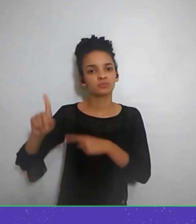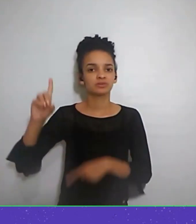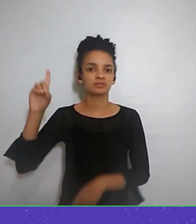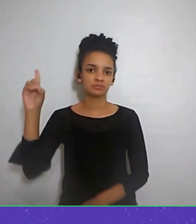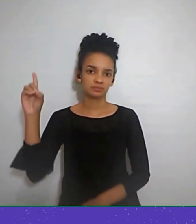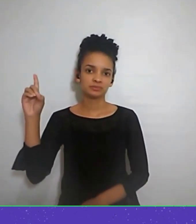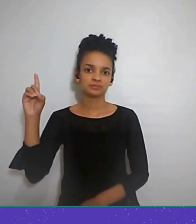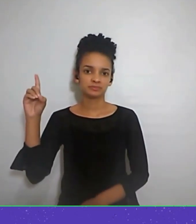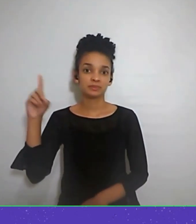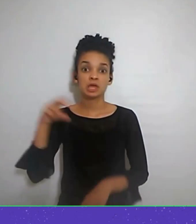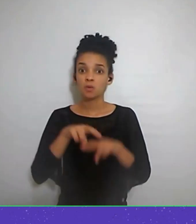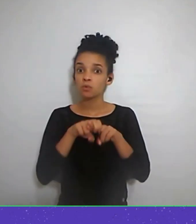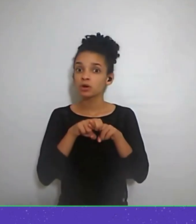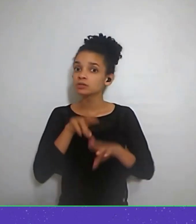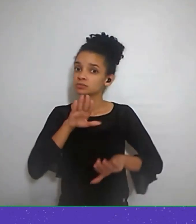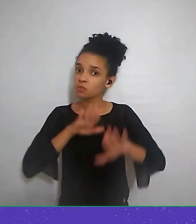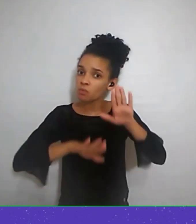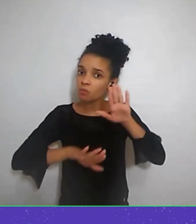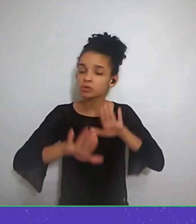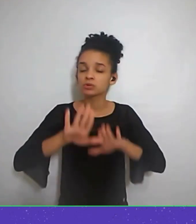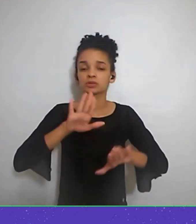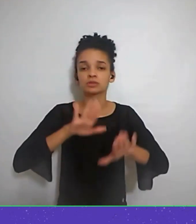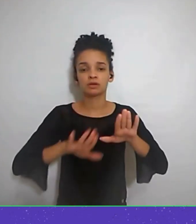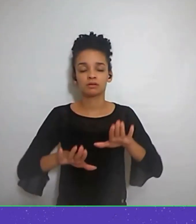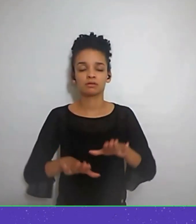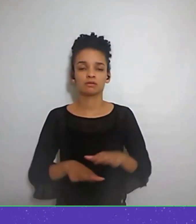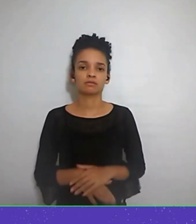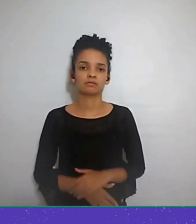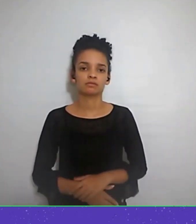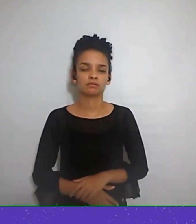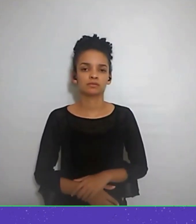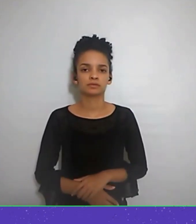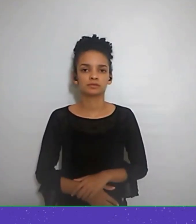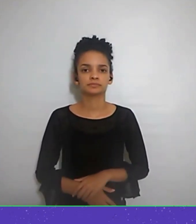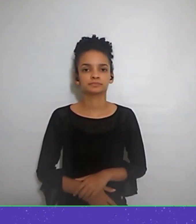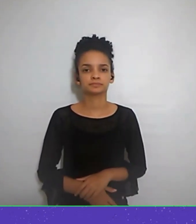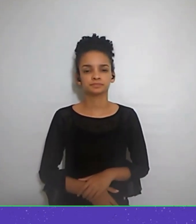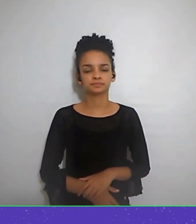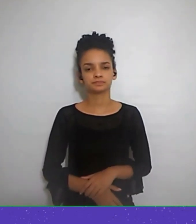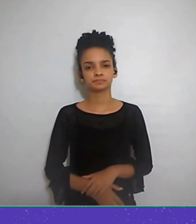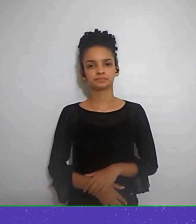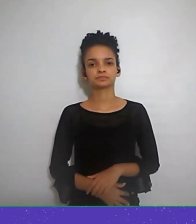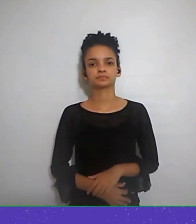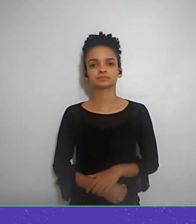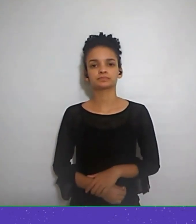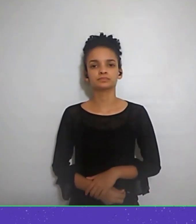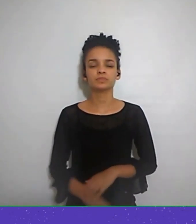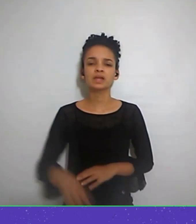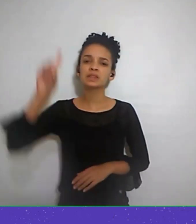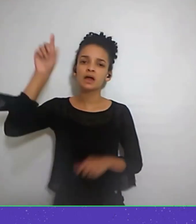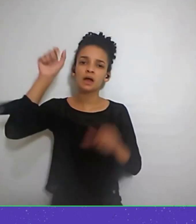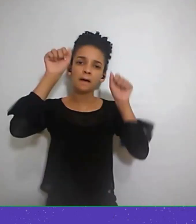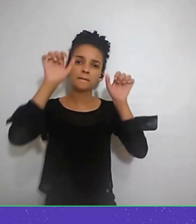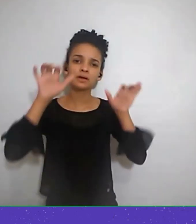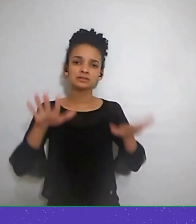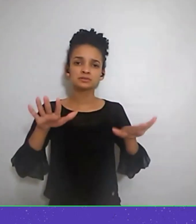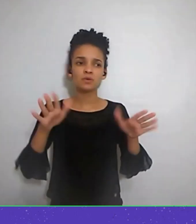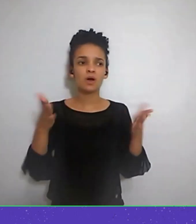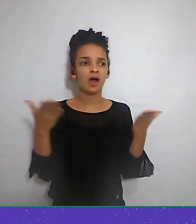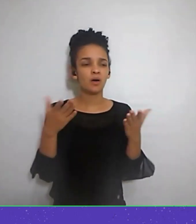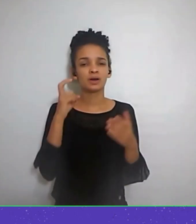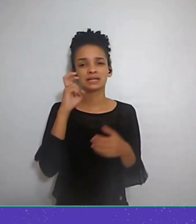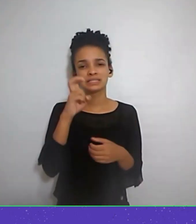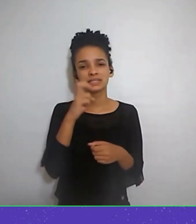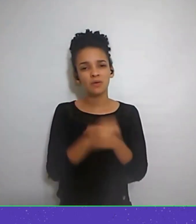lanço para vocês. Com todas essas bênçãos que o Senhor nos deu nesses 5 anos, não vamos fazer nenhuma